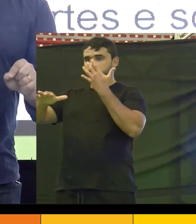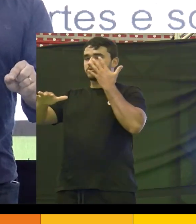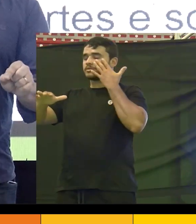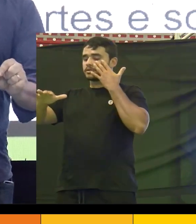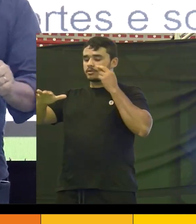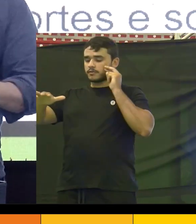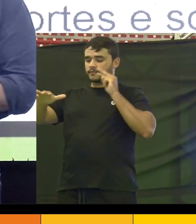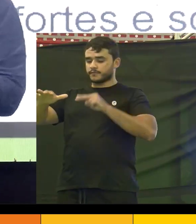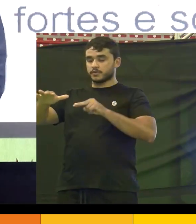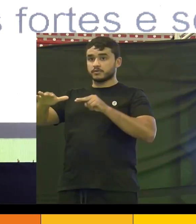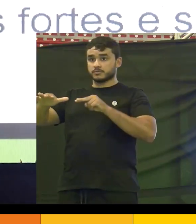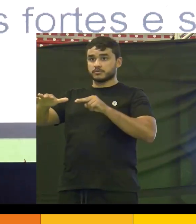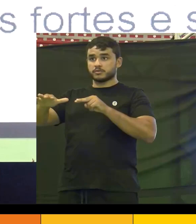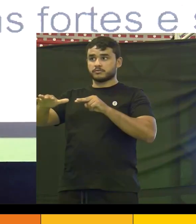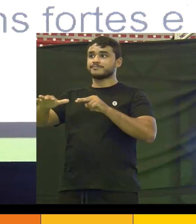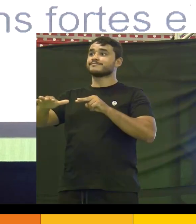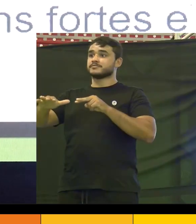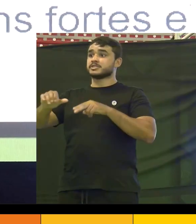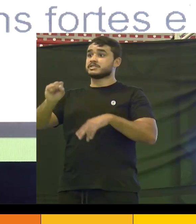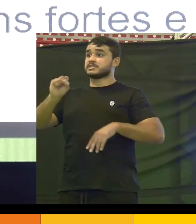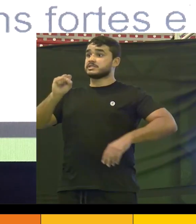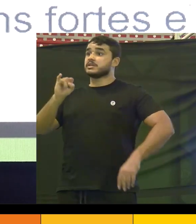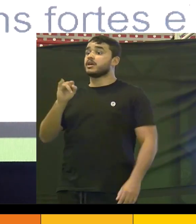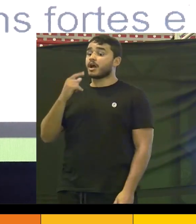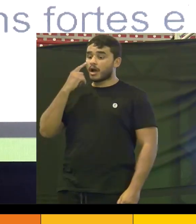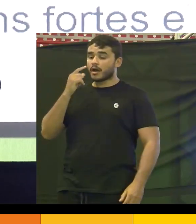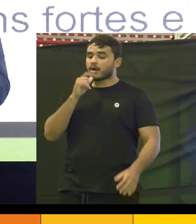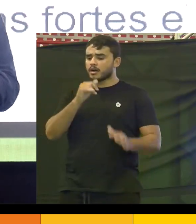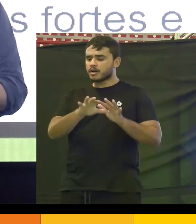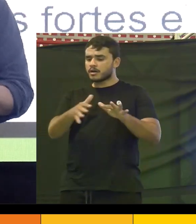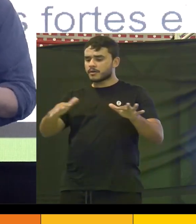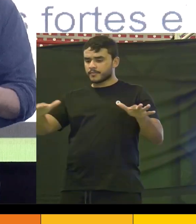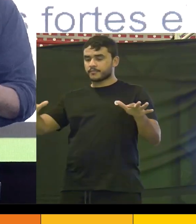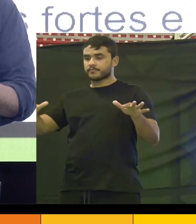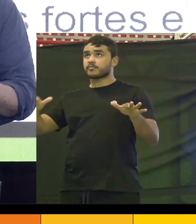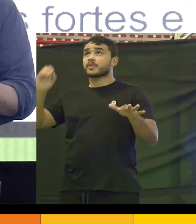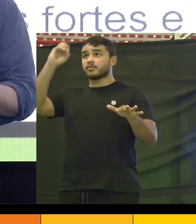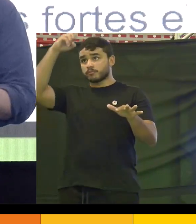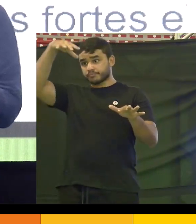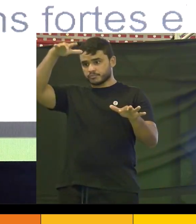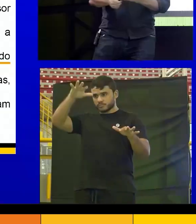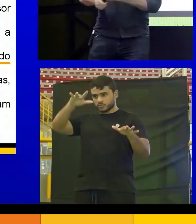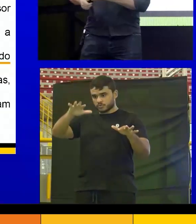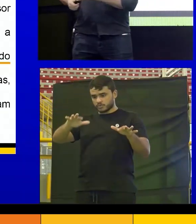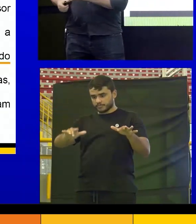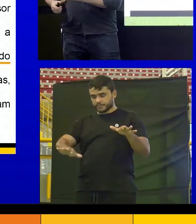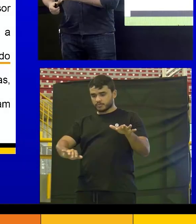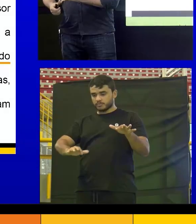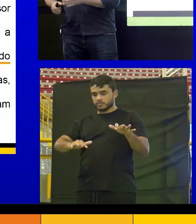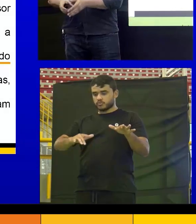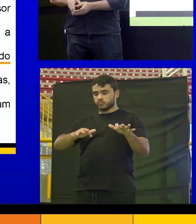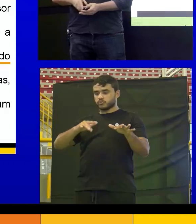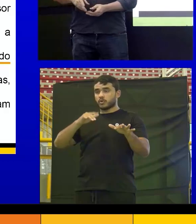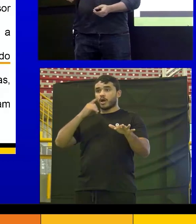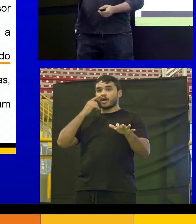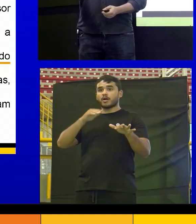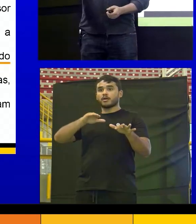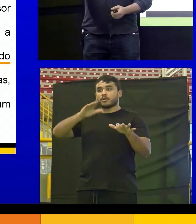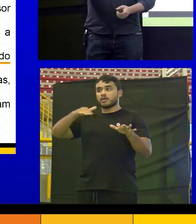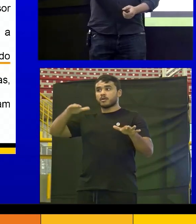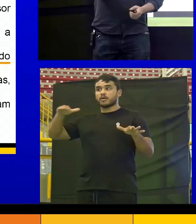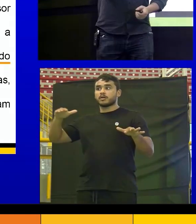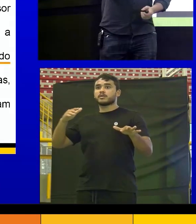ela muda de meio, ela sofre uma redução, uma alteração na velocidade, Sim. no comprimento de onda. E